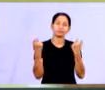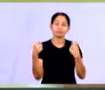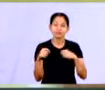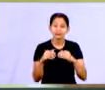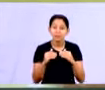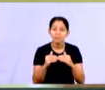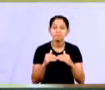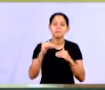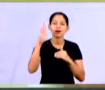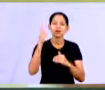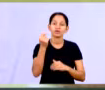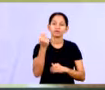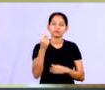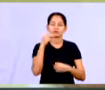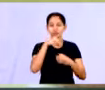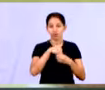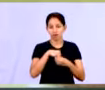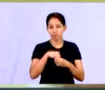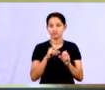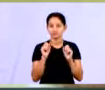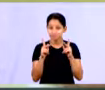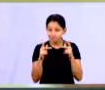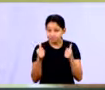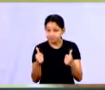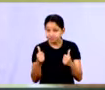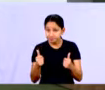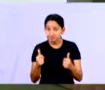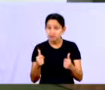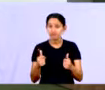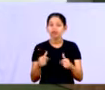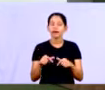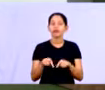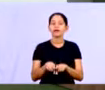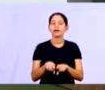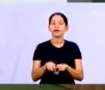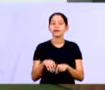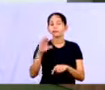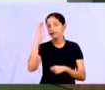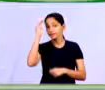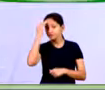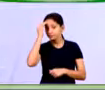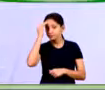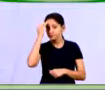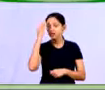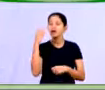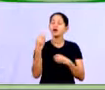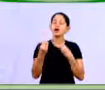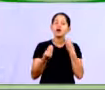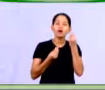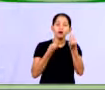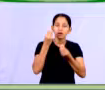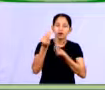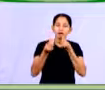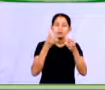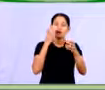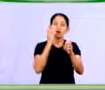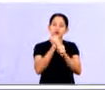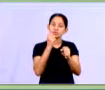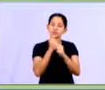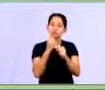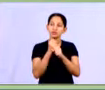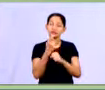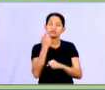maior do que o valor investido. Excelente, professora. E para a gente entender como a gente calcula, a gente vai ver